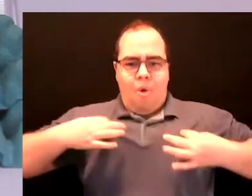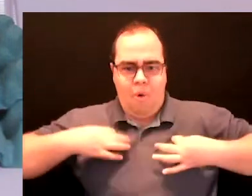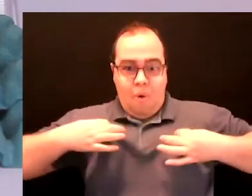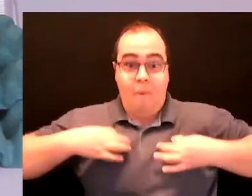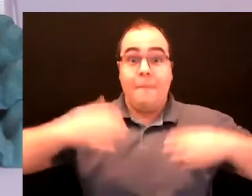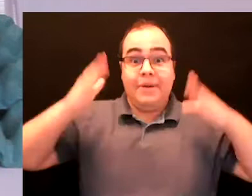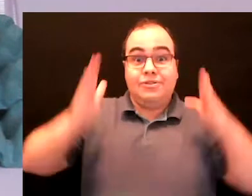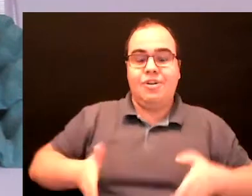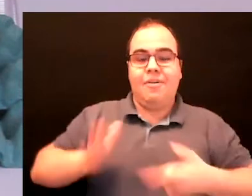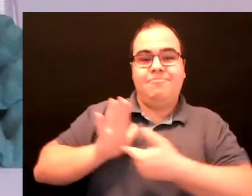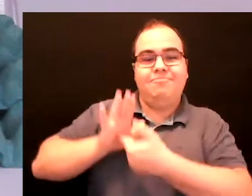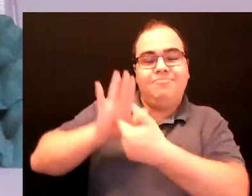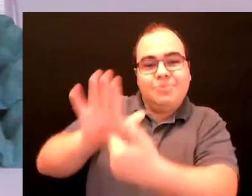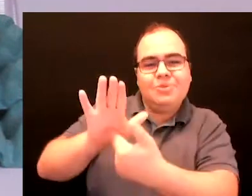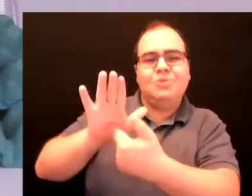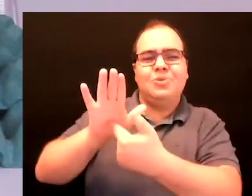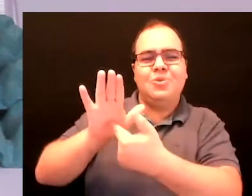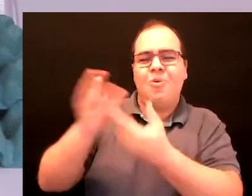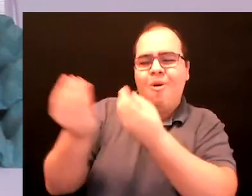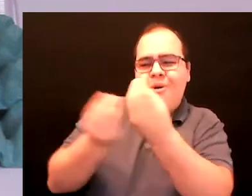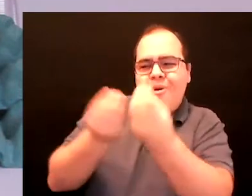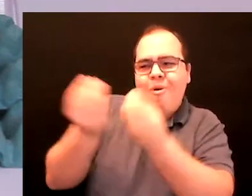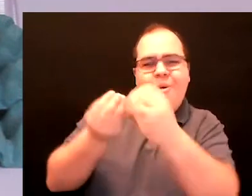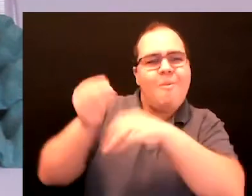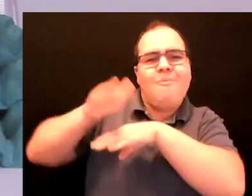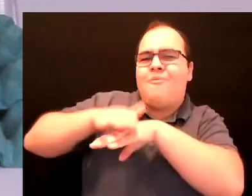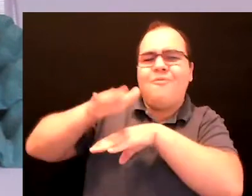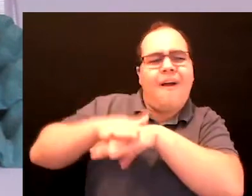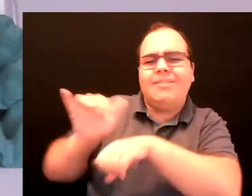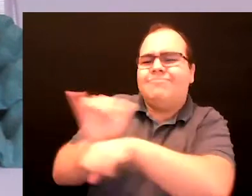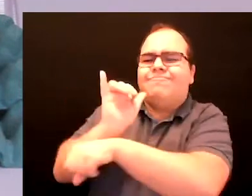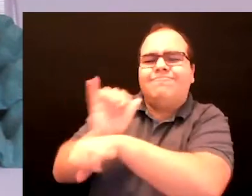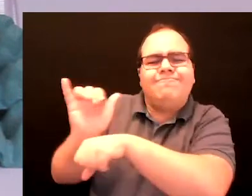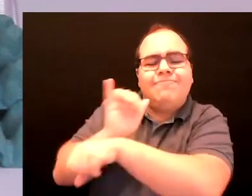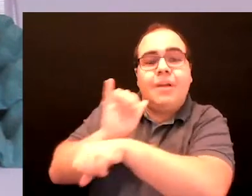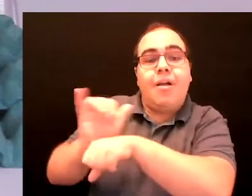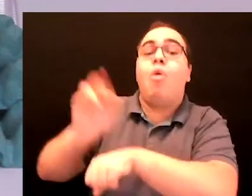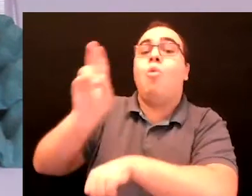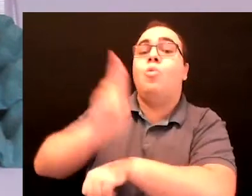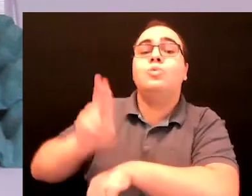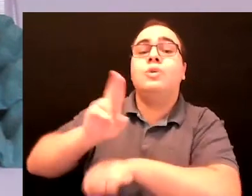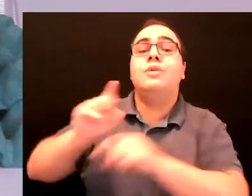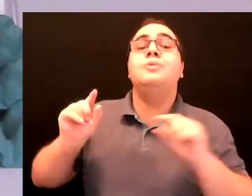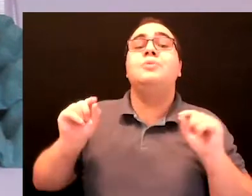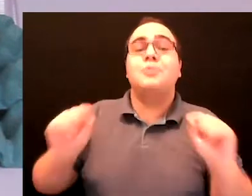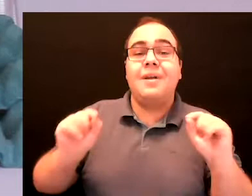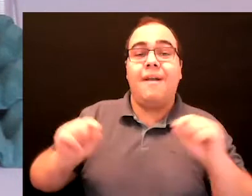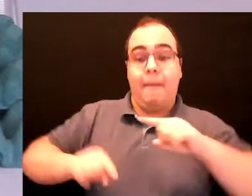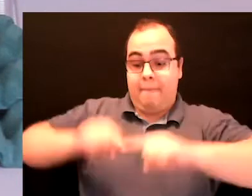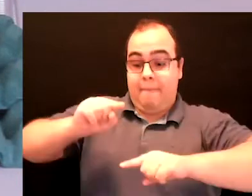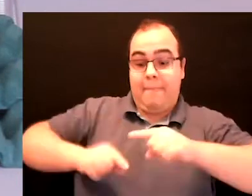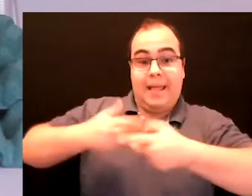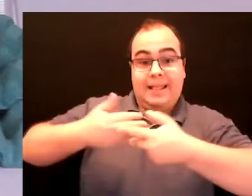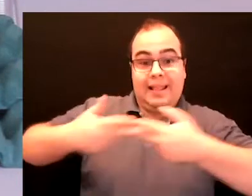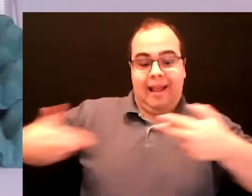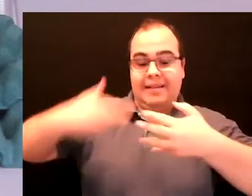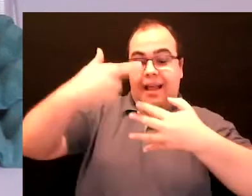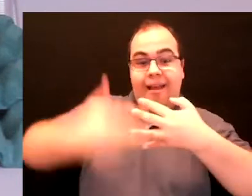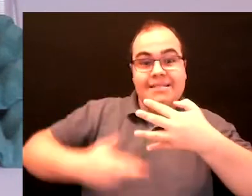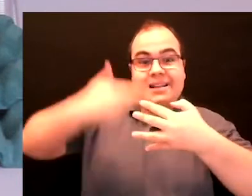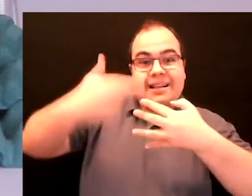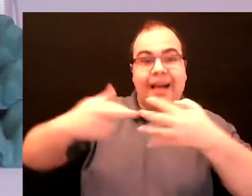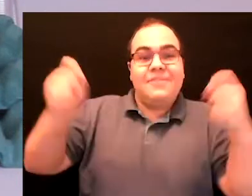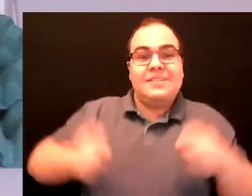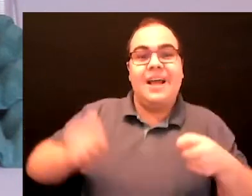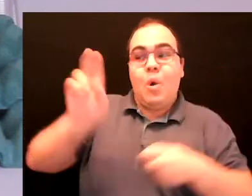foram feitos, né? Ou maneiras de se fazer esses figurinos, utilizando materiais recicláveis e